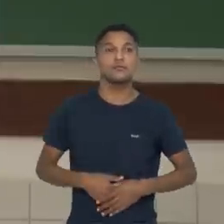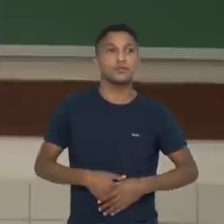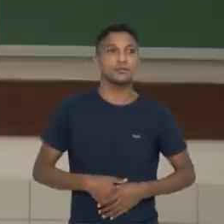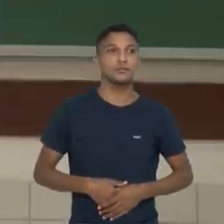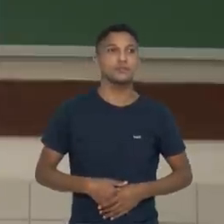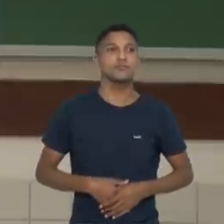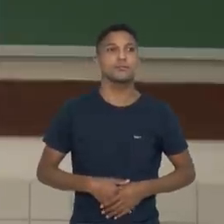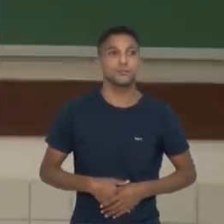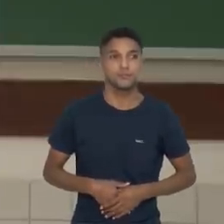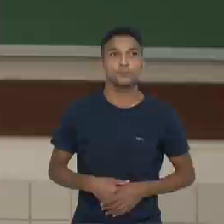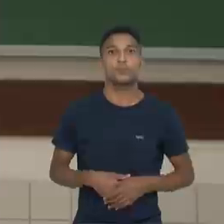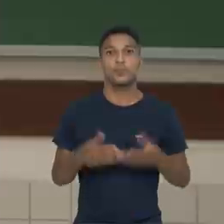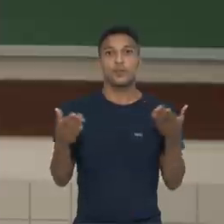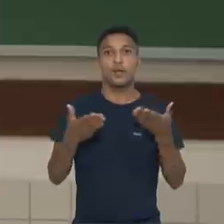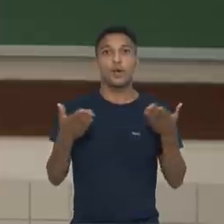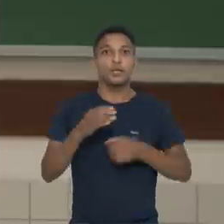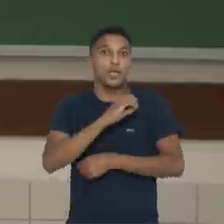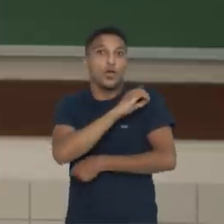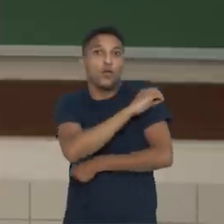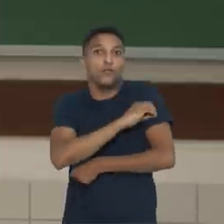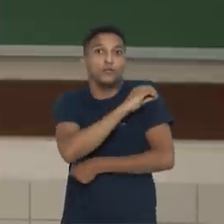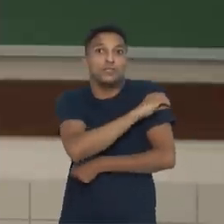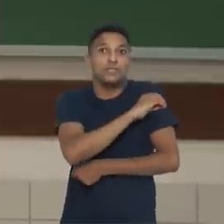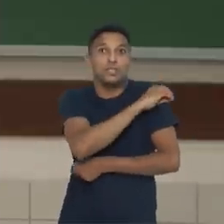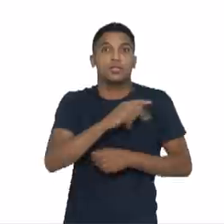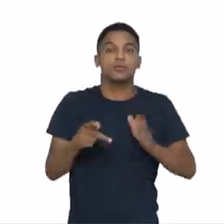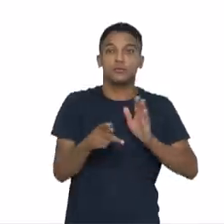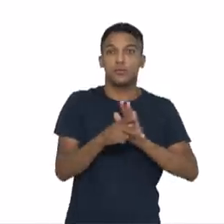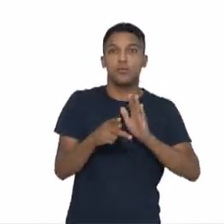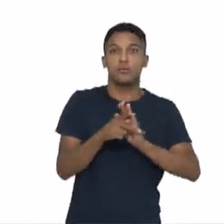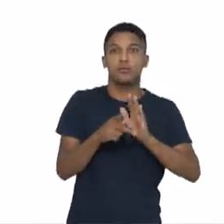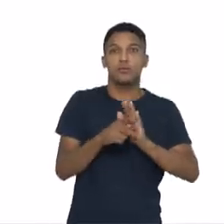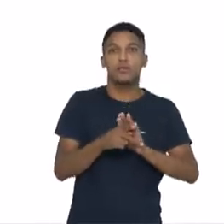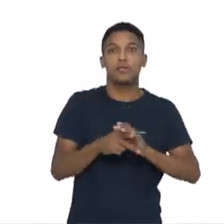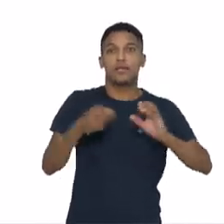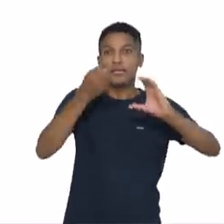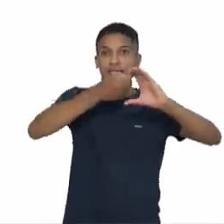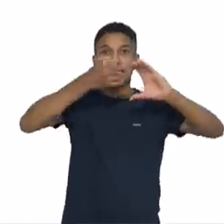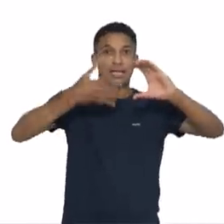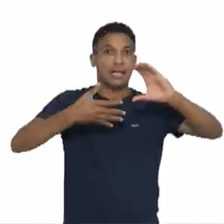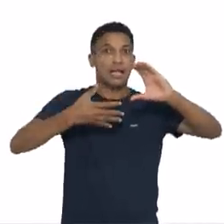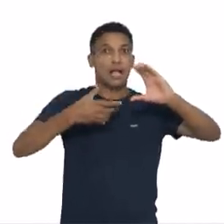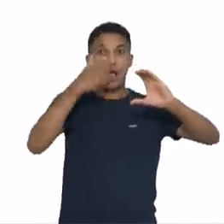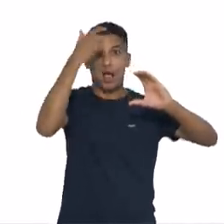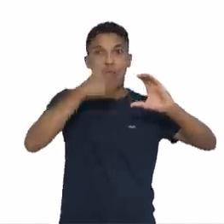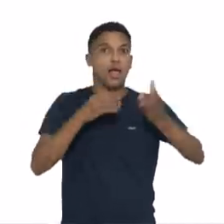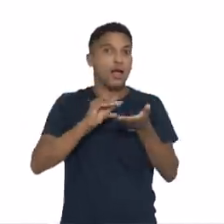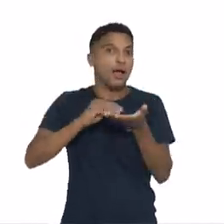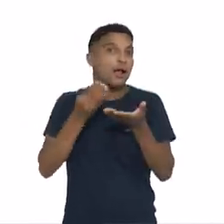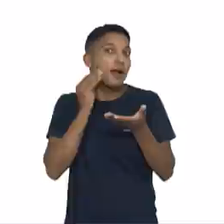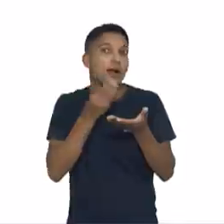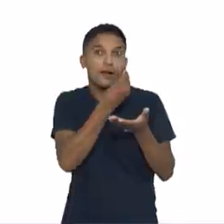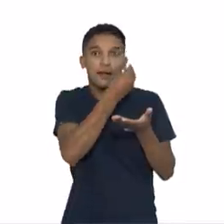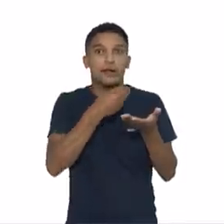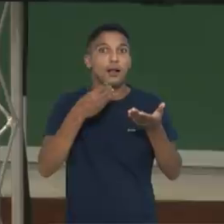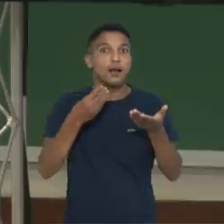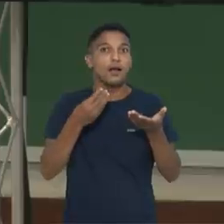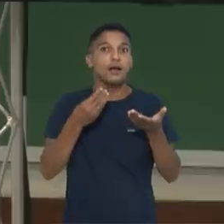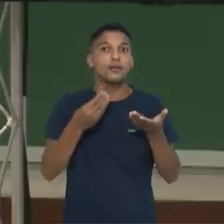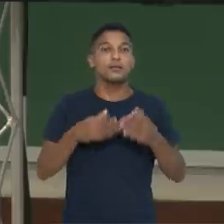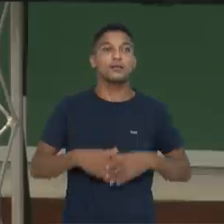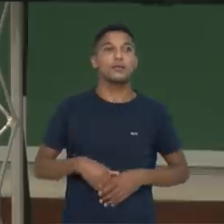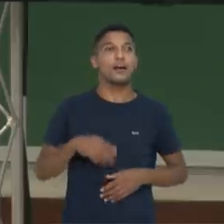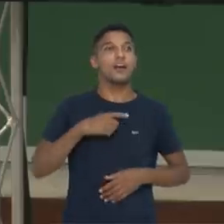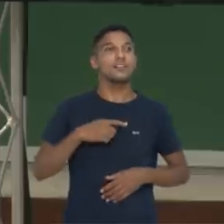Agora a gente vai para uma oficina de caracterização, né? Então aqui está o palhaço Alípio, que a gente já falou dele, né? E a